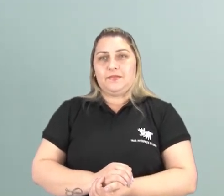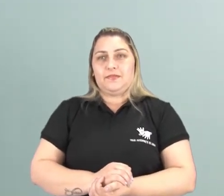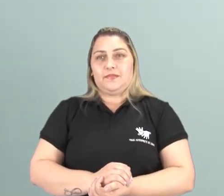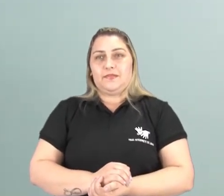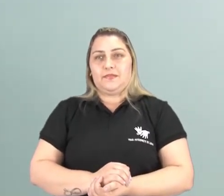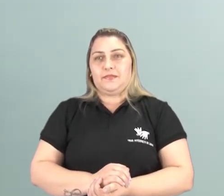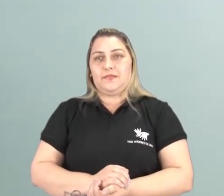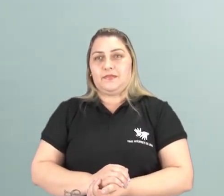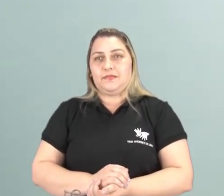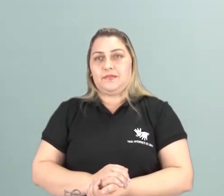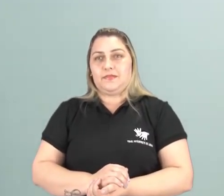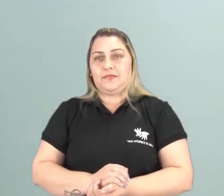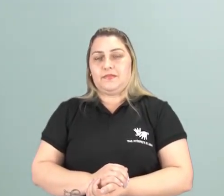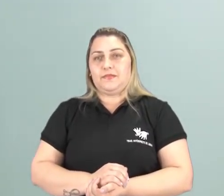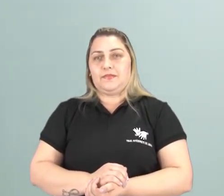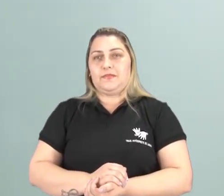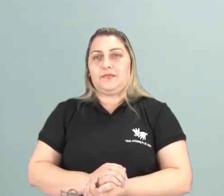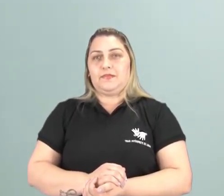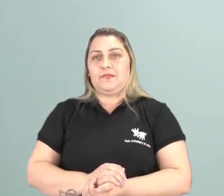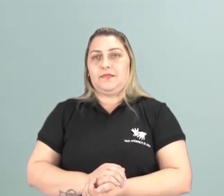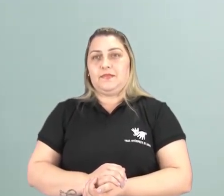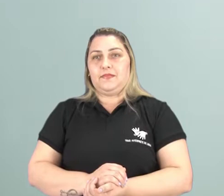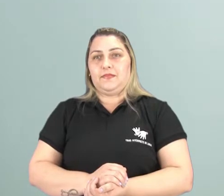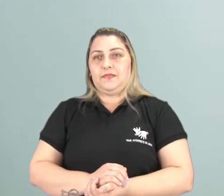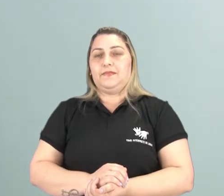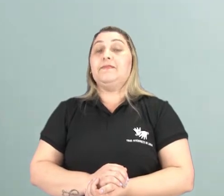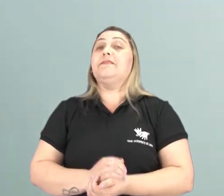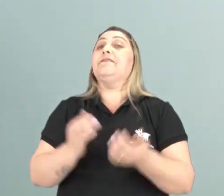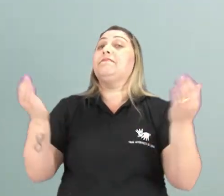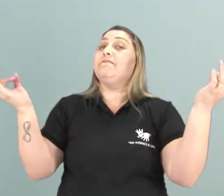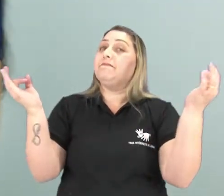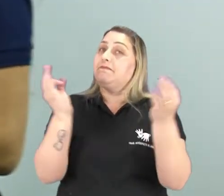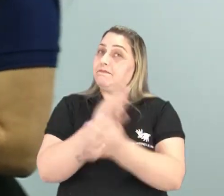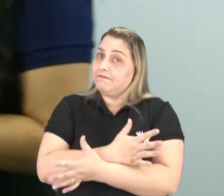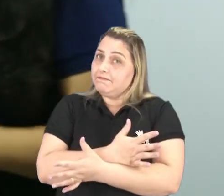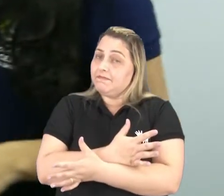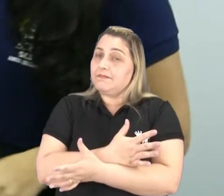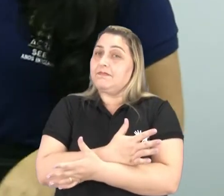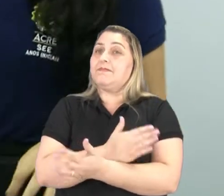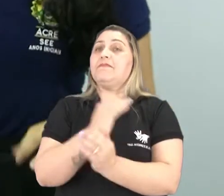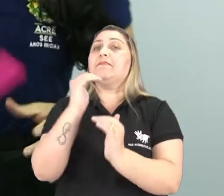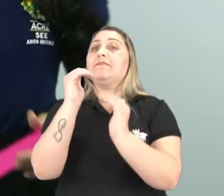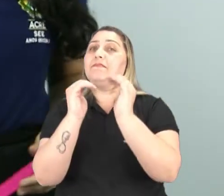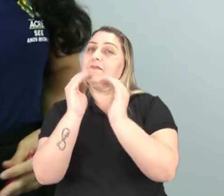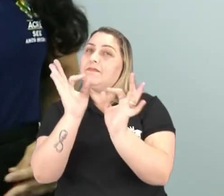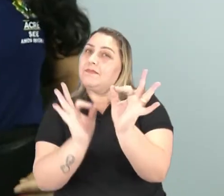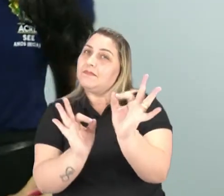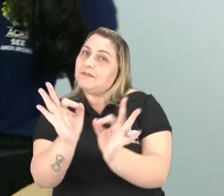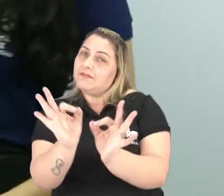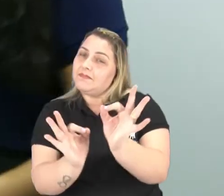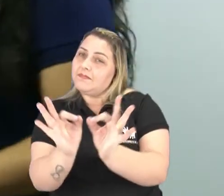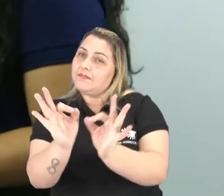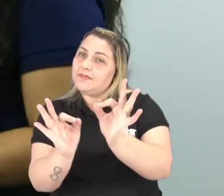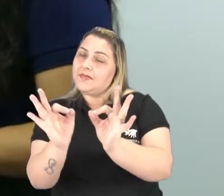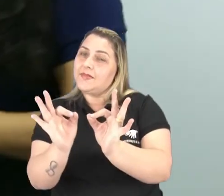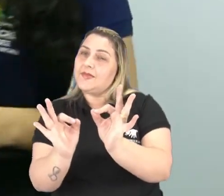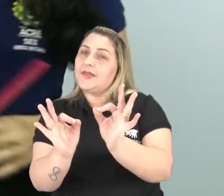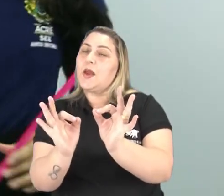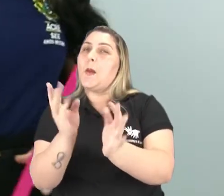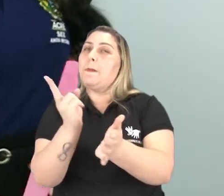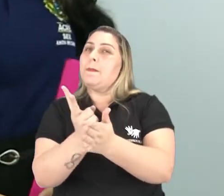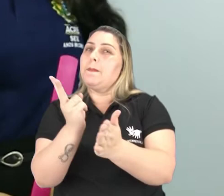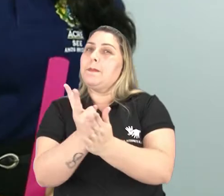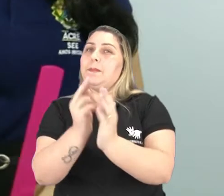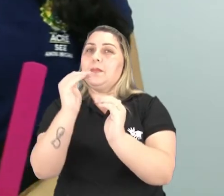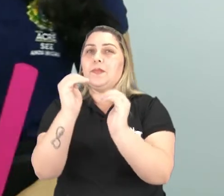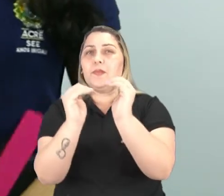aí e aí bom então os pais ficaram organizados os